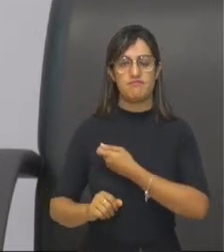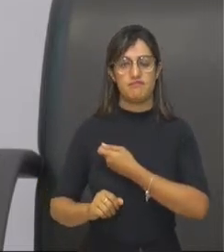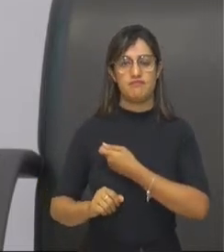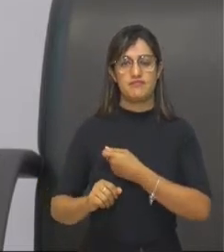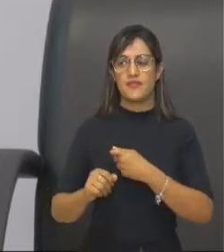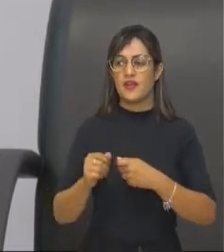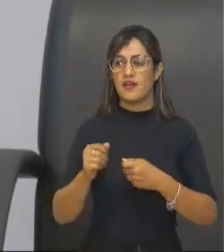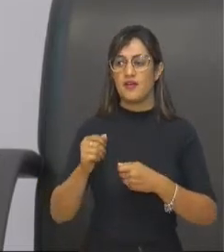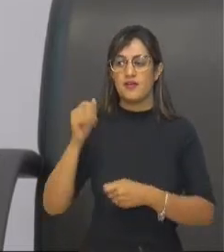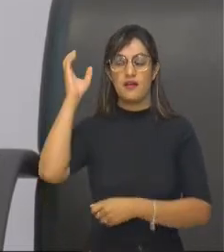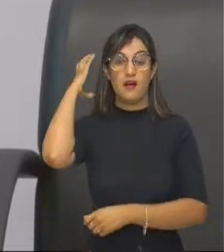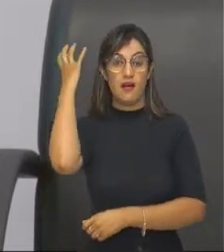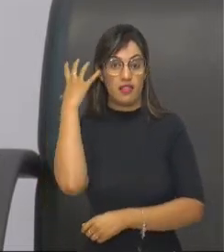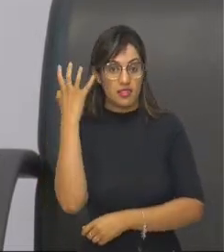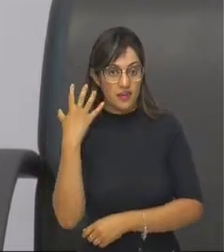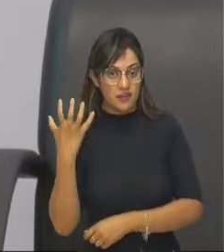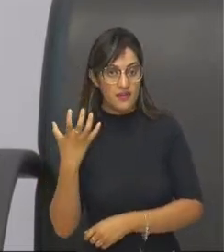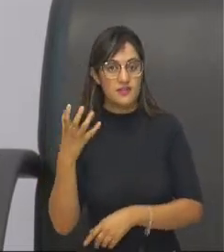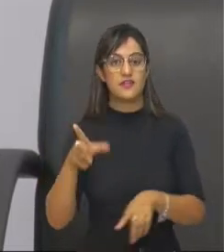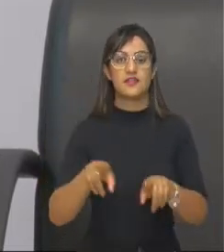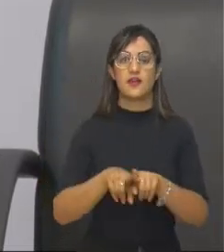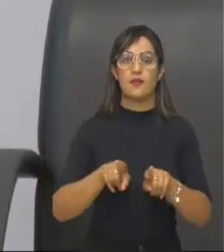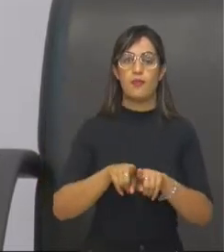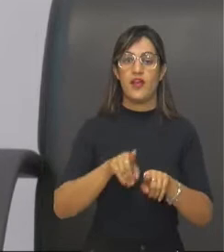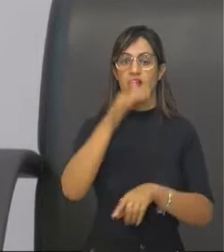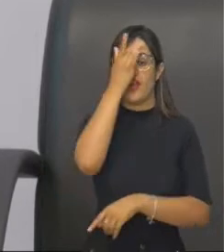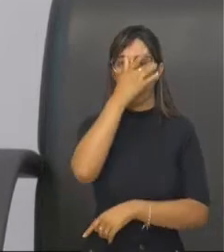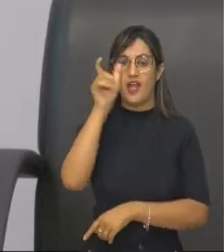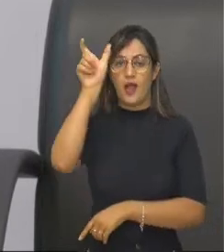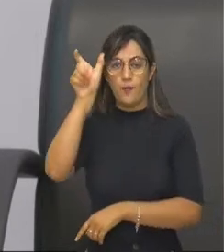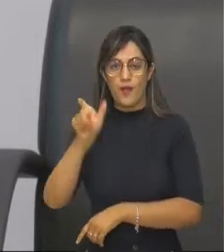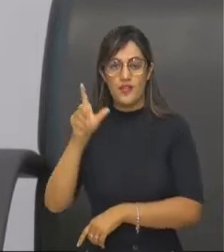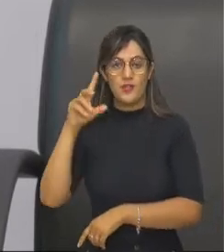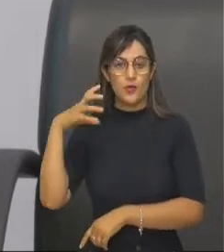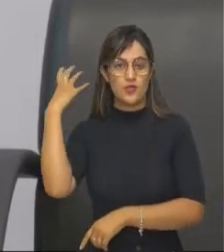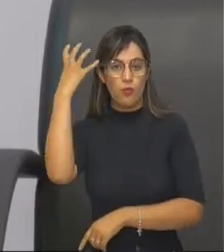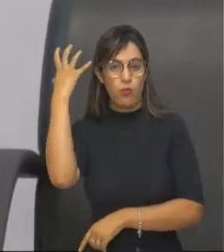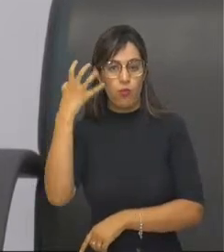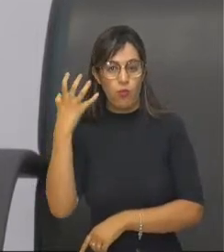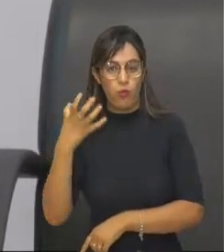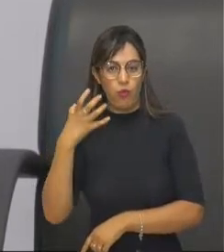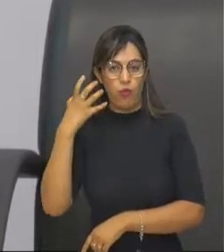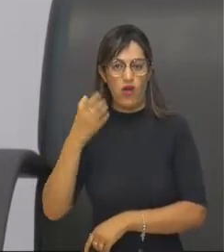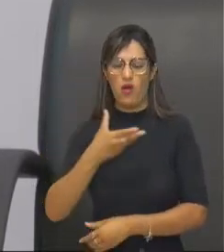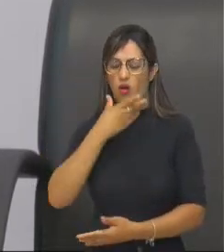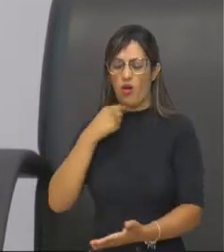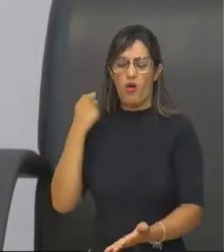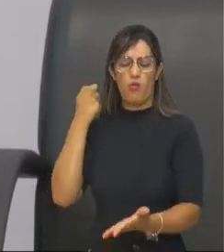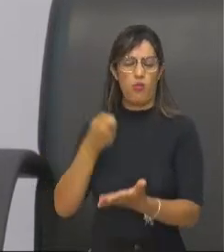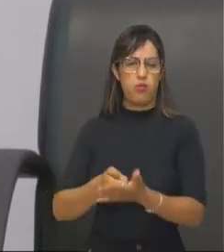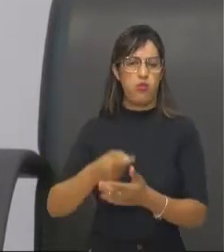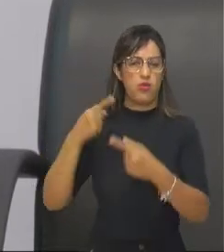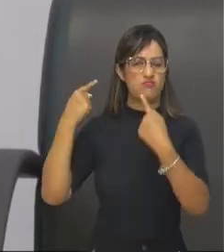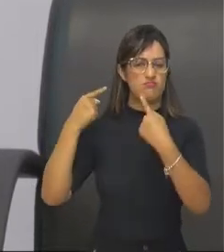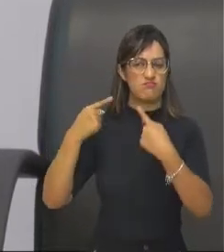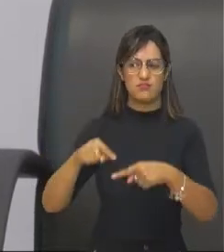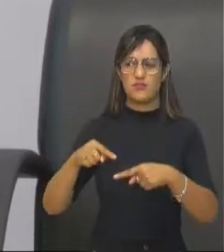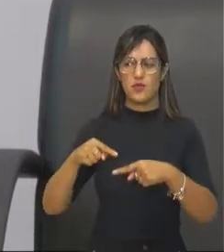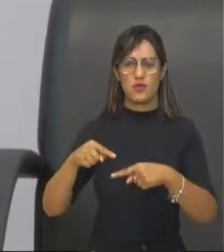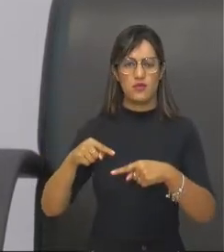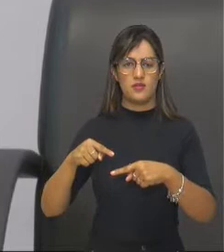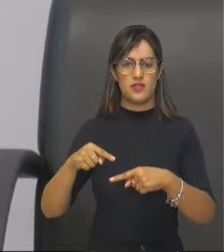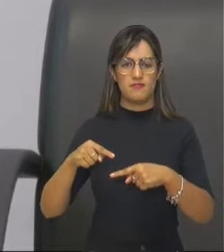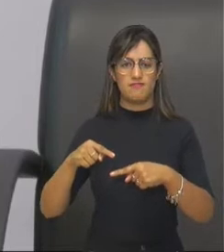pessoas transmasculinas, nós somos potência contra o machismo, contra a transfobia, contra qualquer tipo de